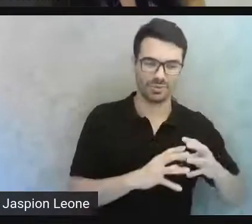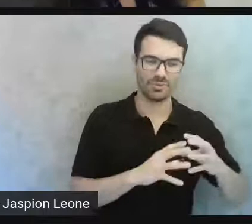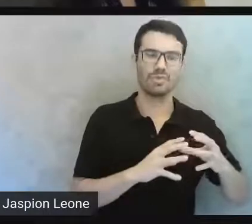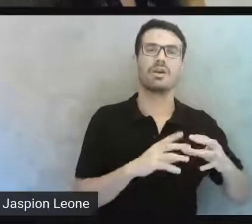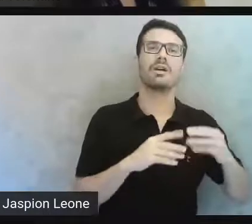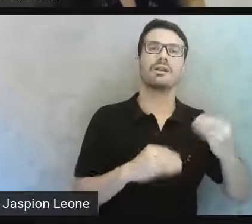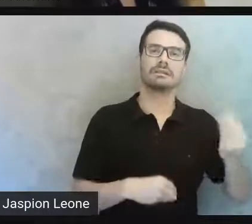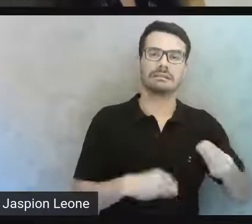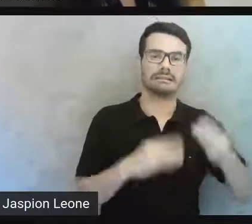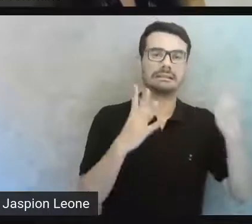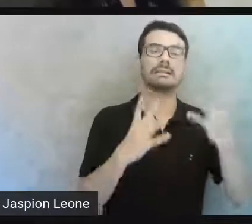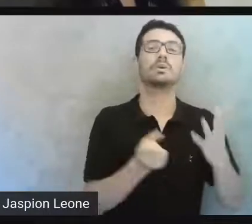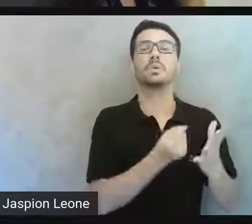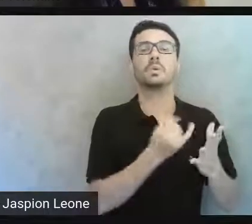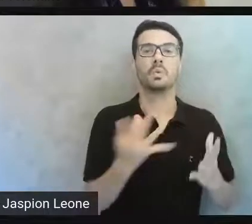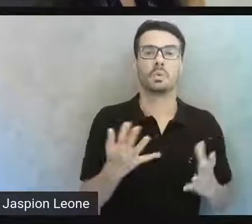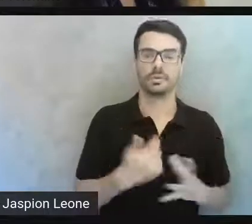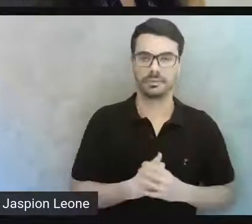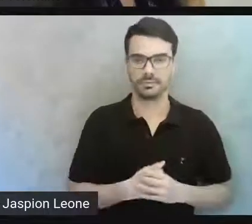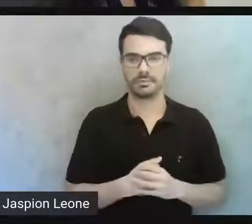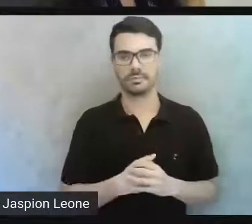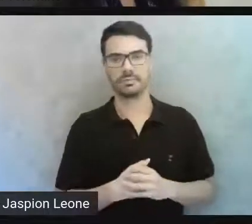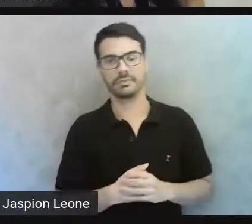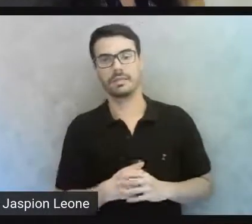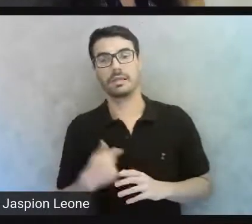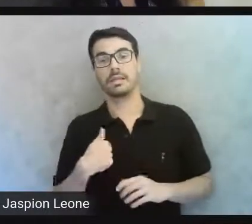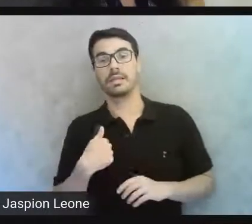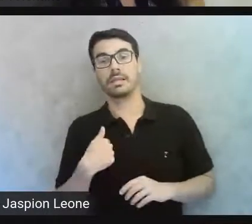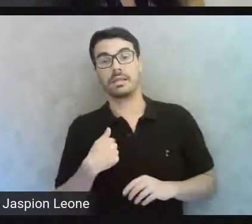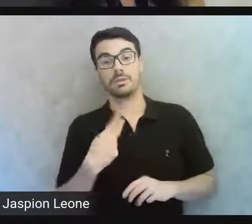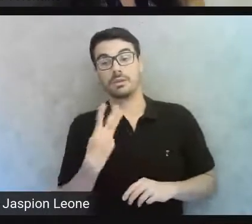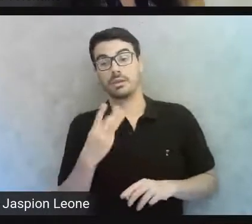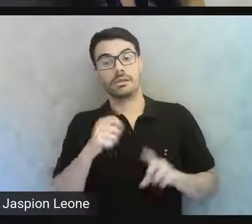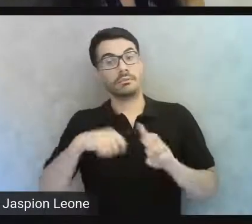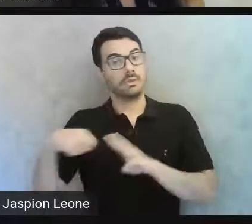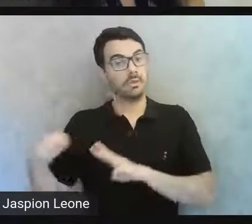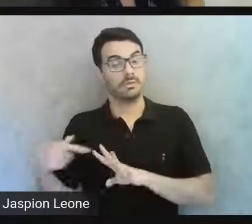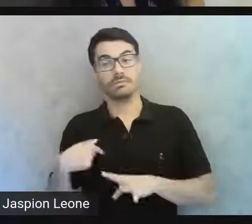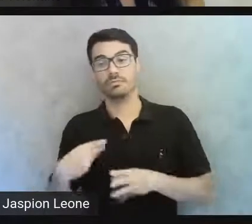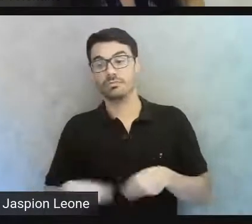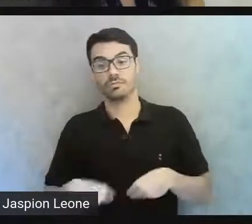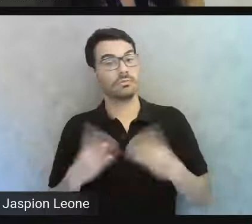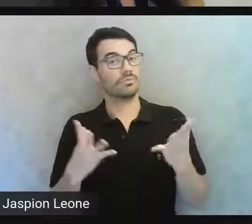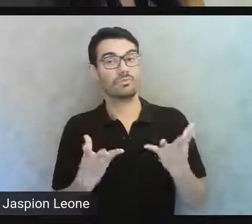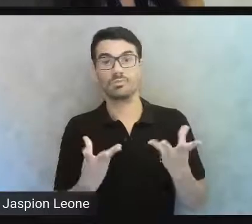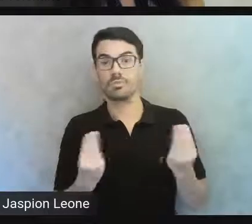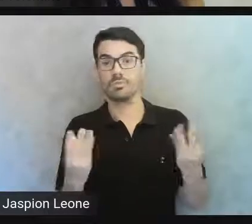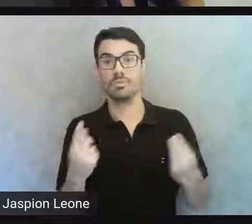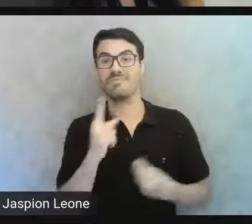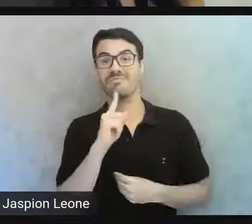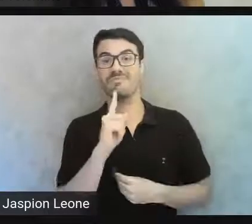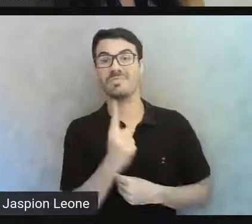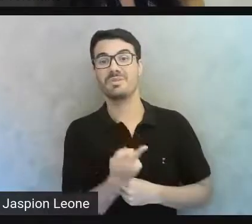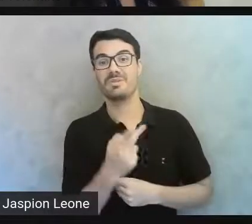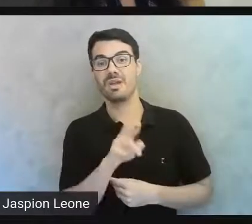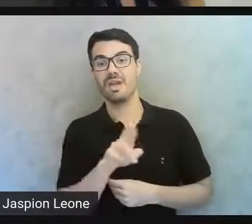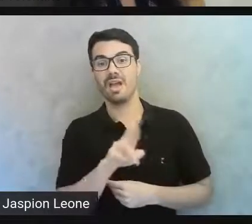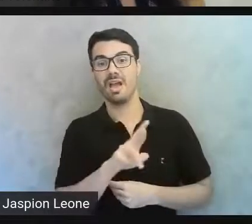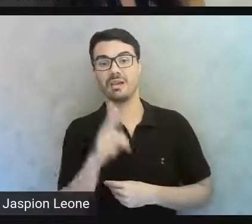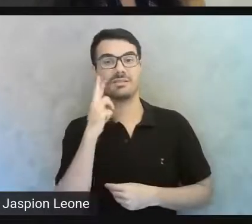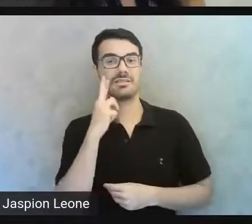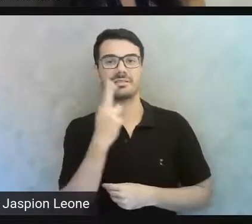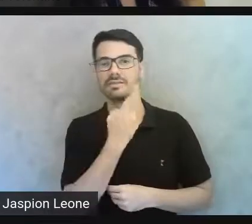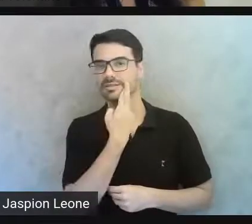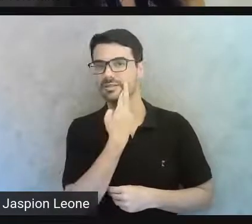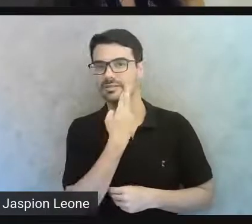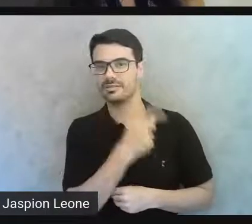olha, eu passei 3 meses anotando os gastos, e eu vi que eu estava gastando, por exemplo, sei lá, R$1.000 por mês em restaurante. Mas